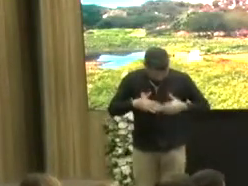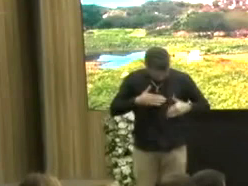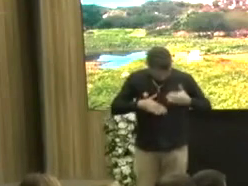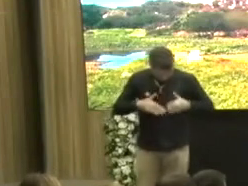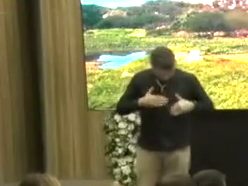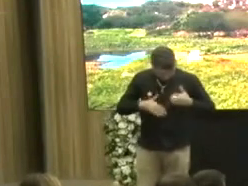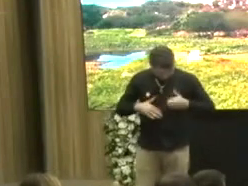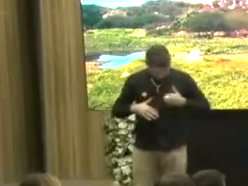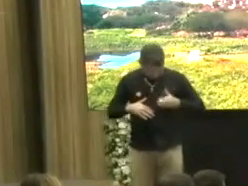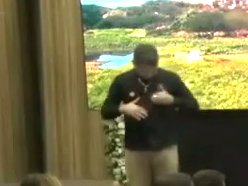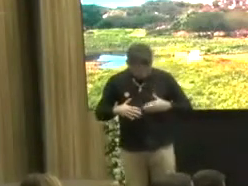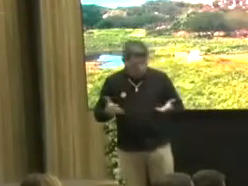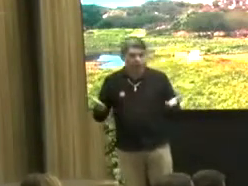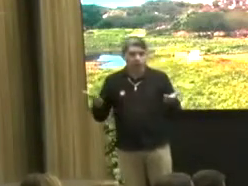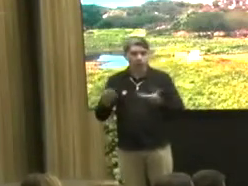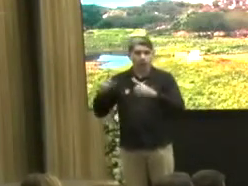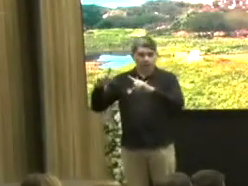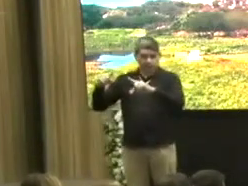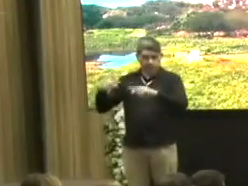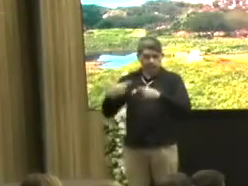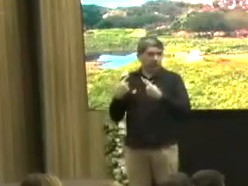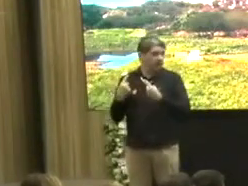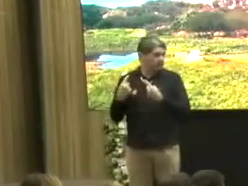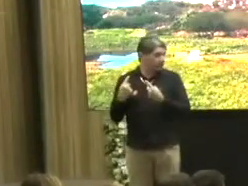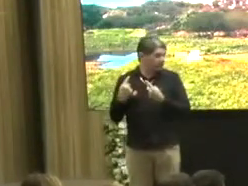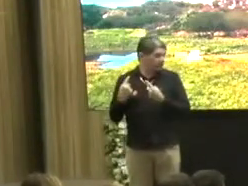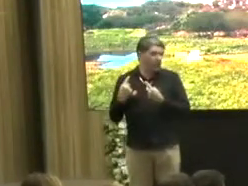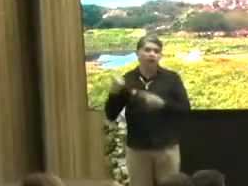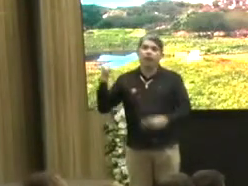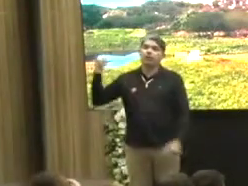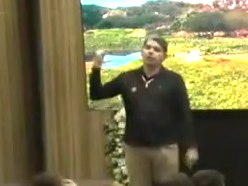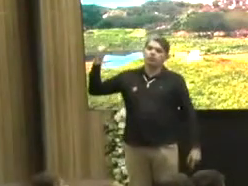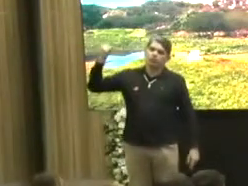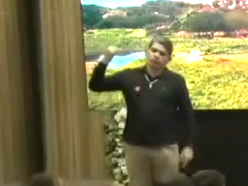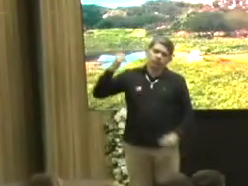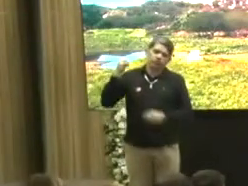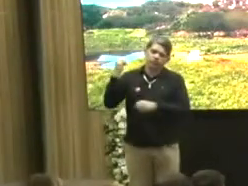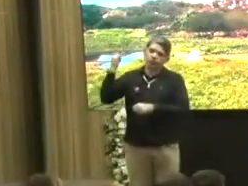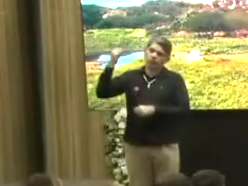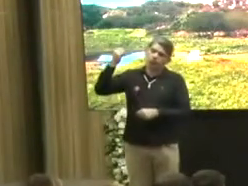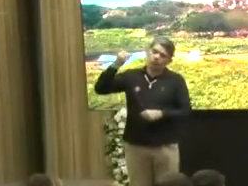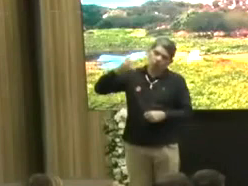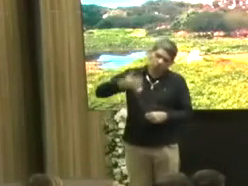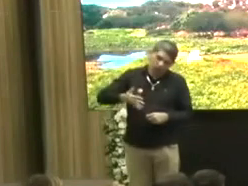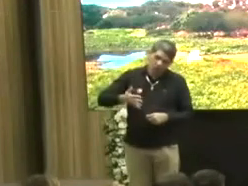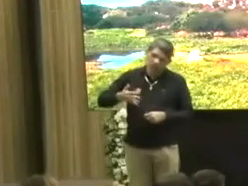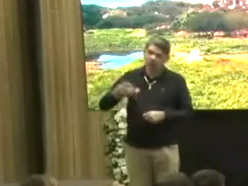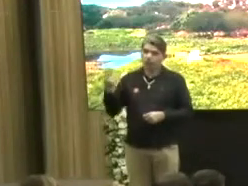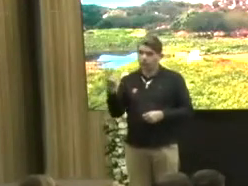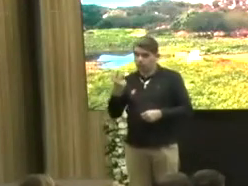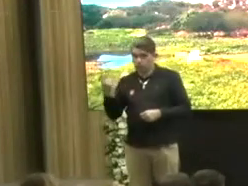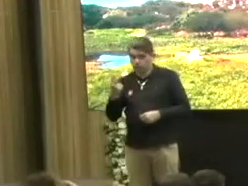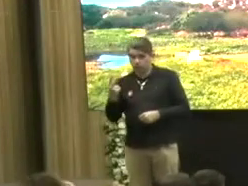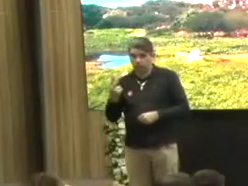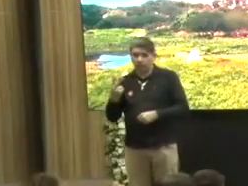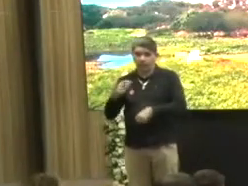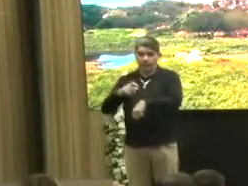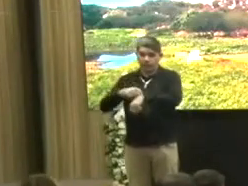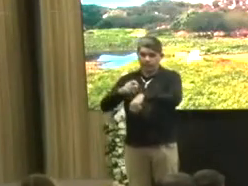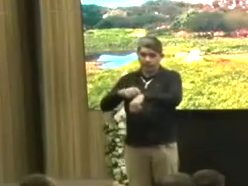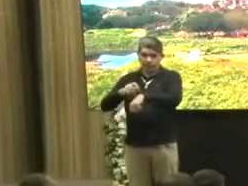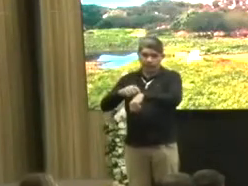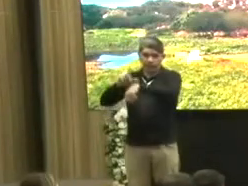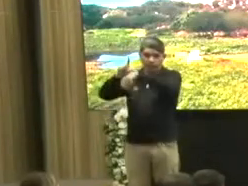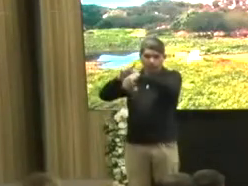Agora, veja bem o desafio que eu tenho aqui, porque a gente passaria a noite inteira escutando os dois, né? E eu tenho que ficar limitando o tempo, que é uma coisa horrível, que